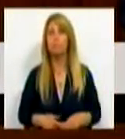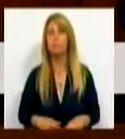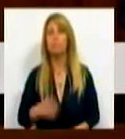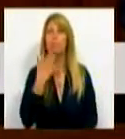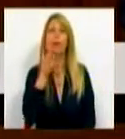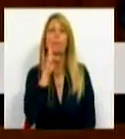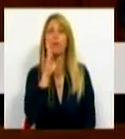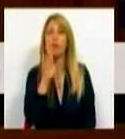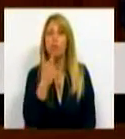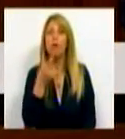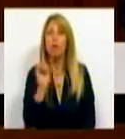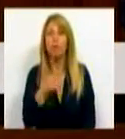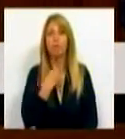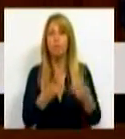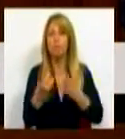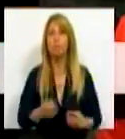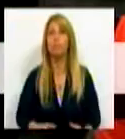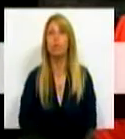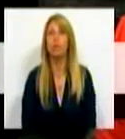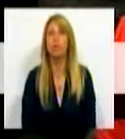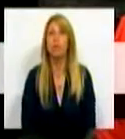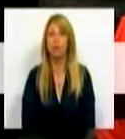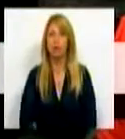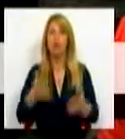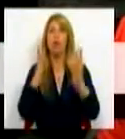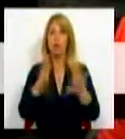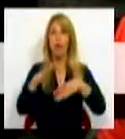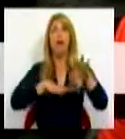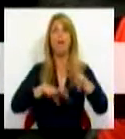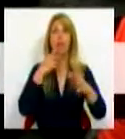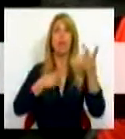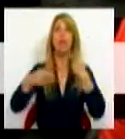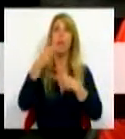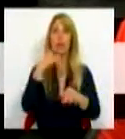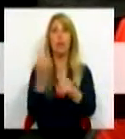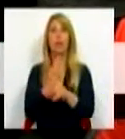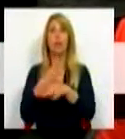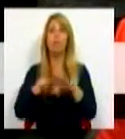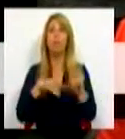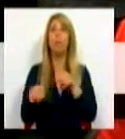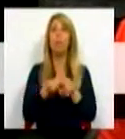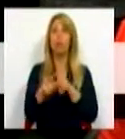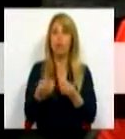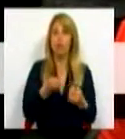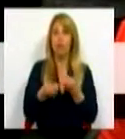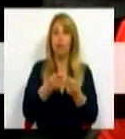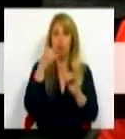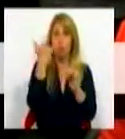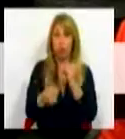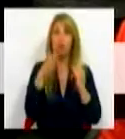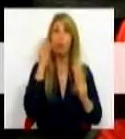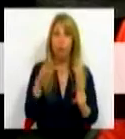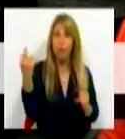Peço desculpa, não se importa de repetir a pergunta. Já foram feitas várias críticas à política de gestão de riscos que o banco